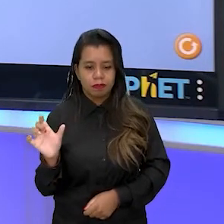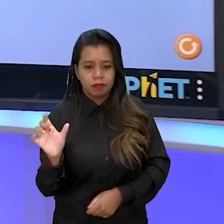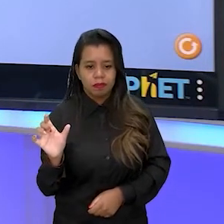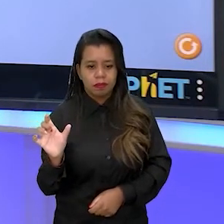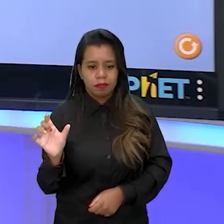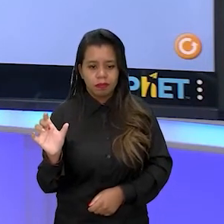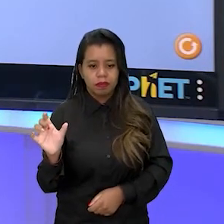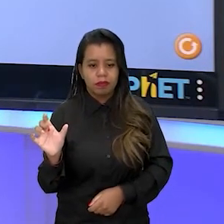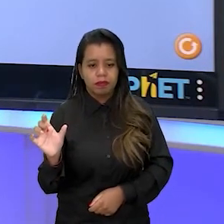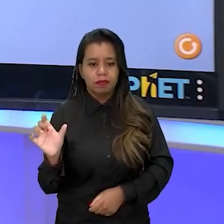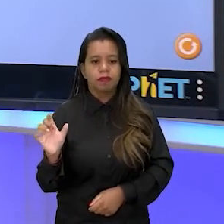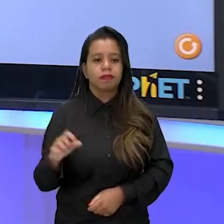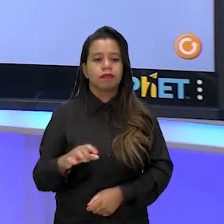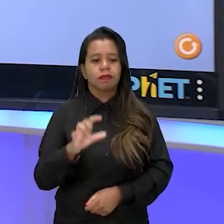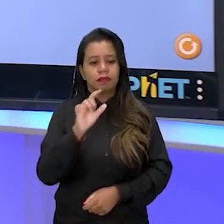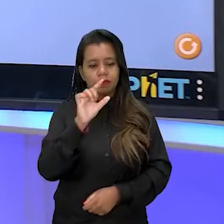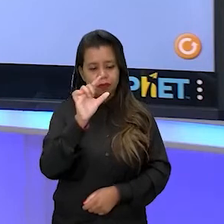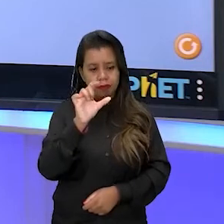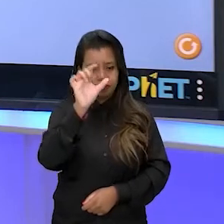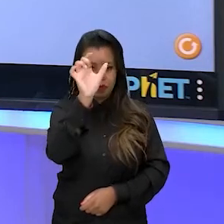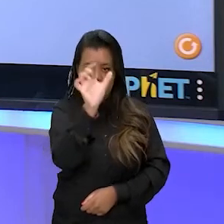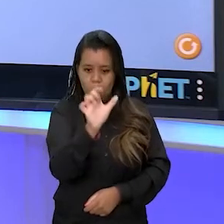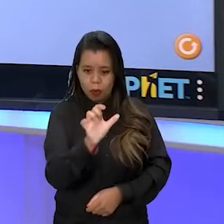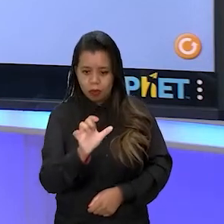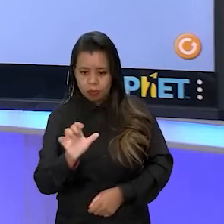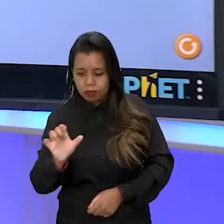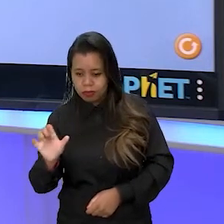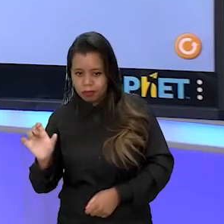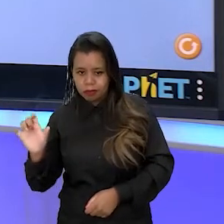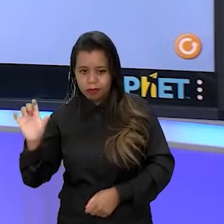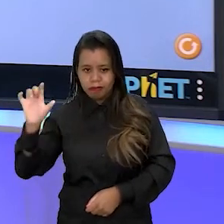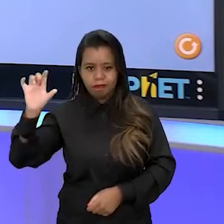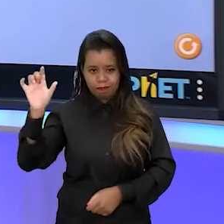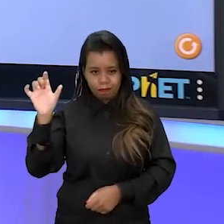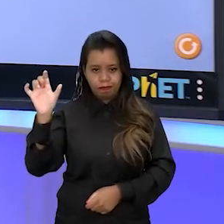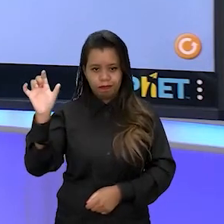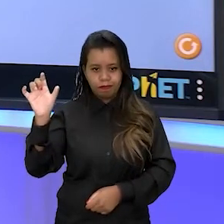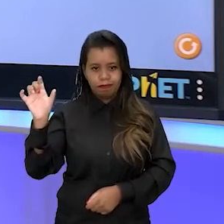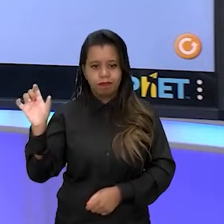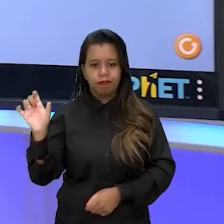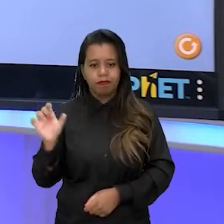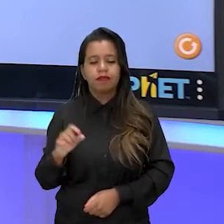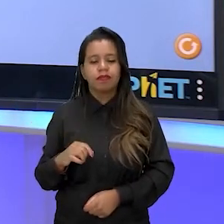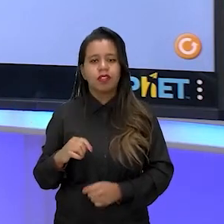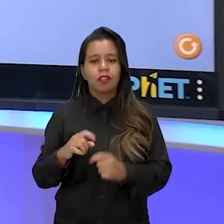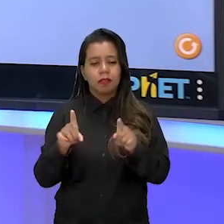E eu vou pegar também outro pedaço de fio e colocar um interruptor aqui, ó.